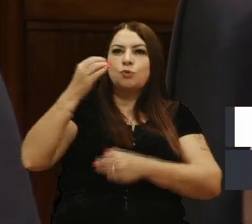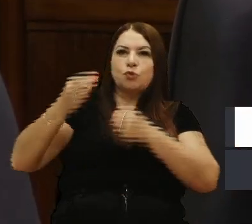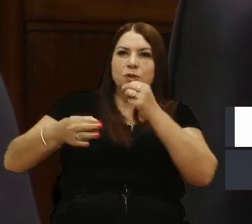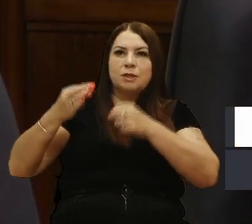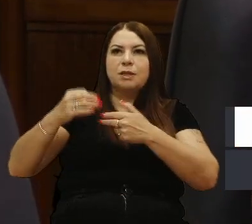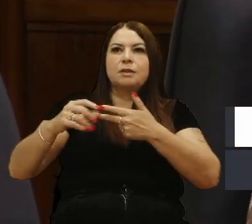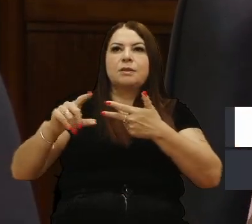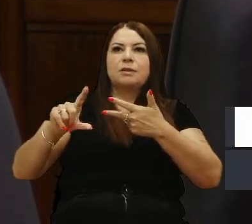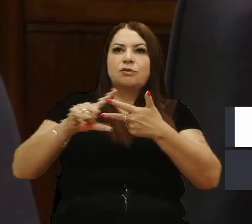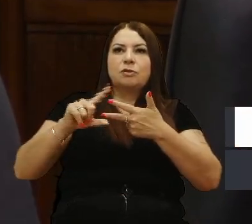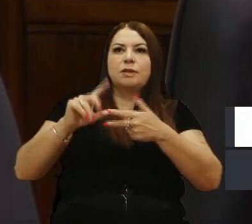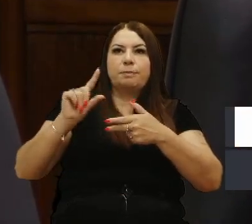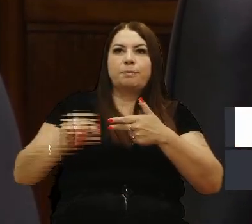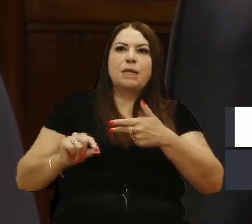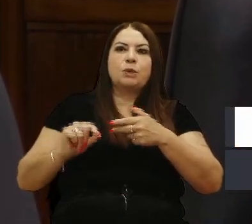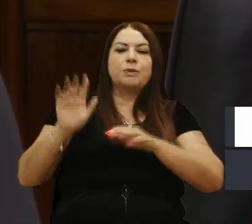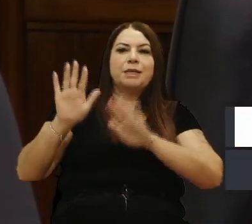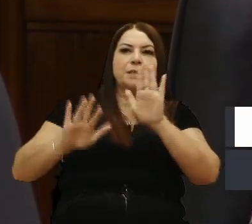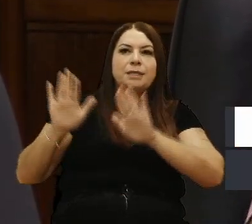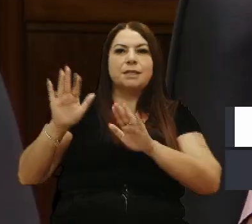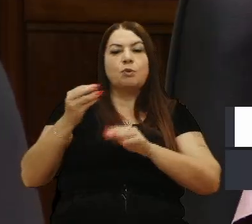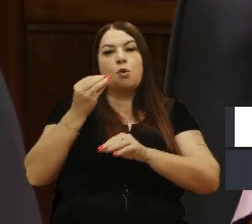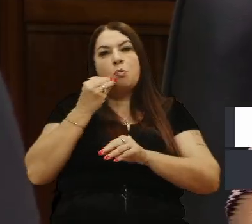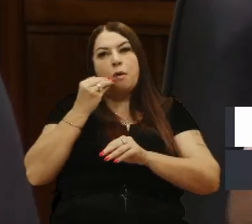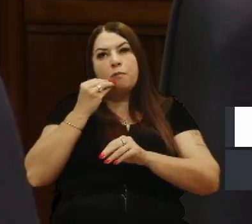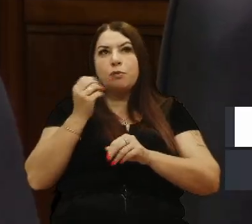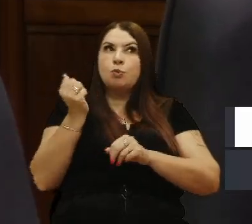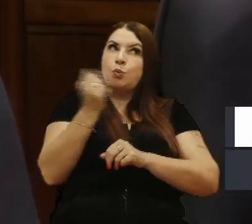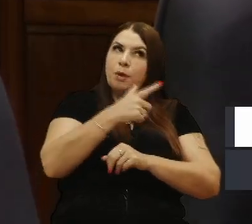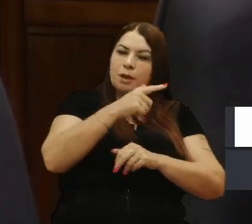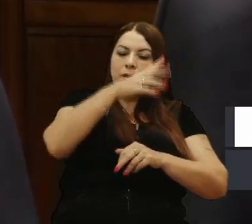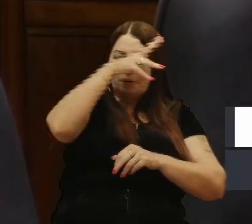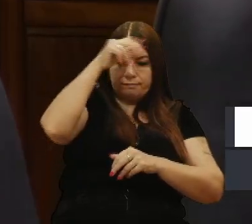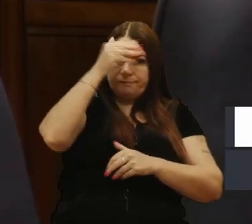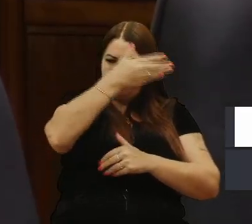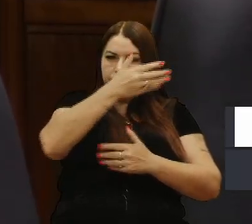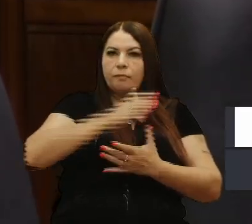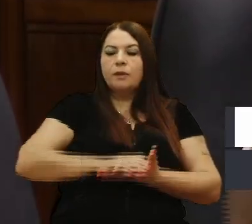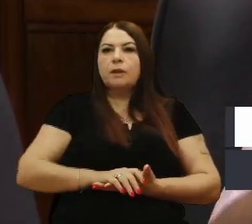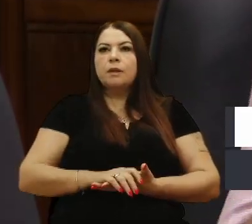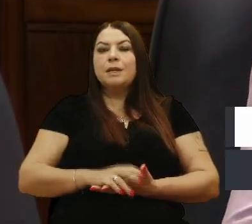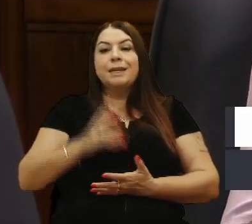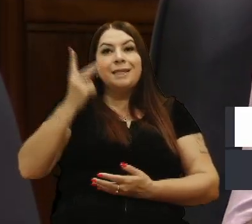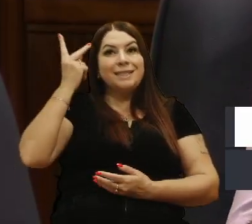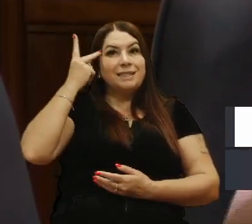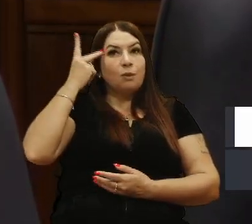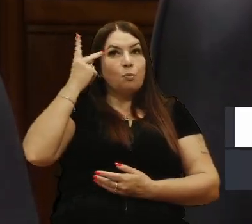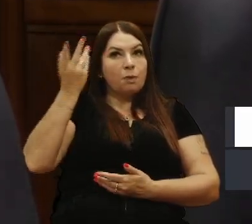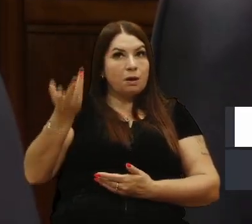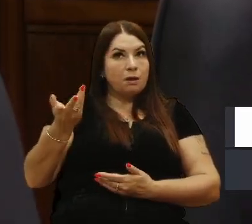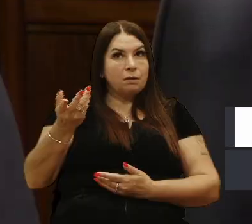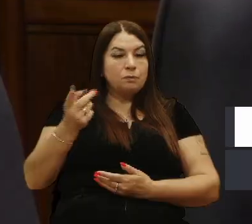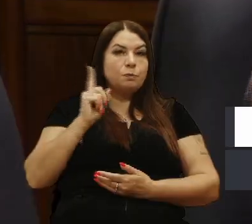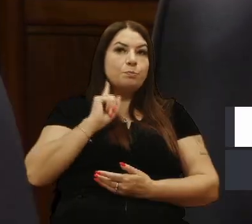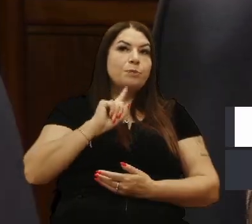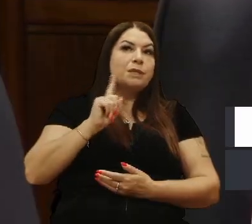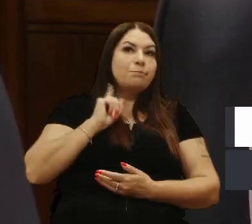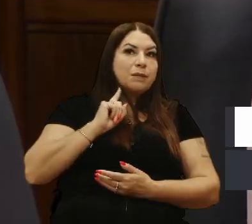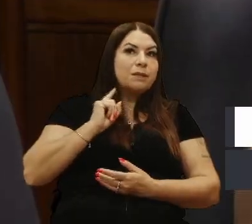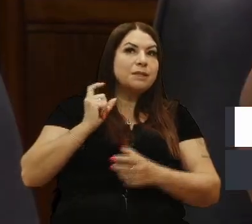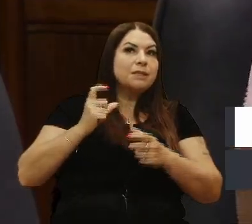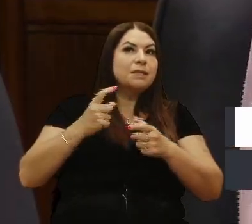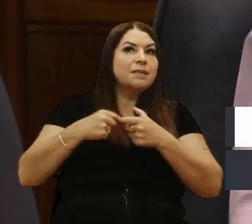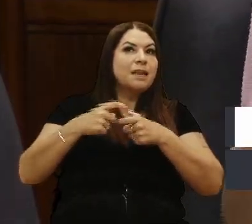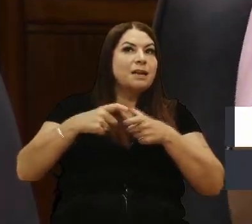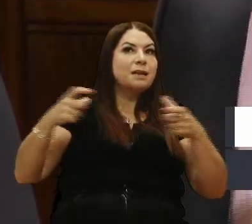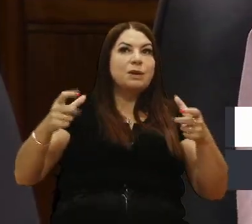o Legislativo têm muito menos licitações, por óbvio, do que o Executivo. Agora, em São Paulo, em Minas, nas grandes cidades do